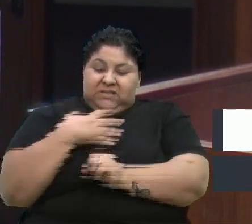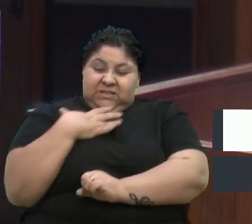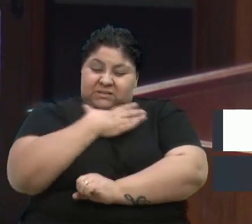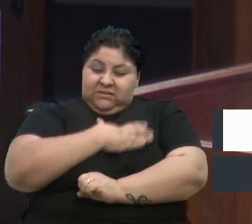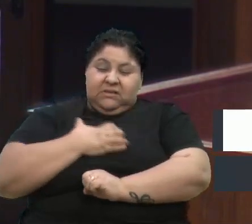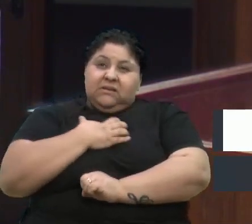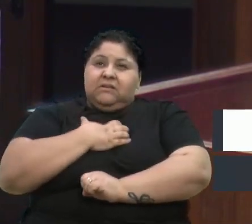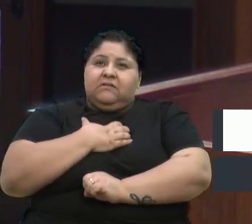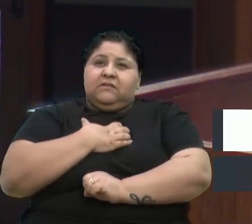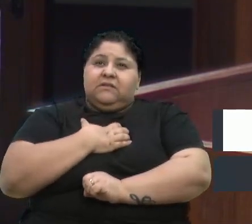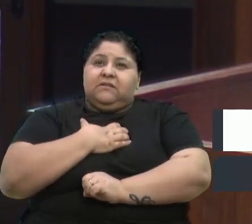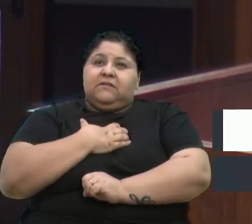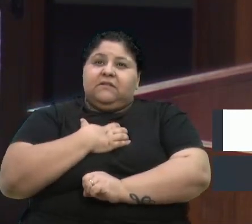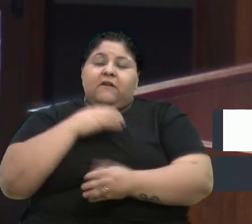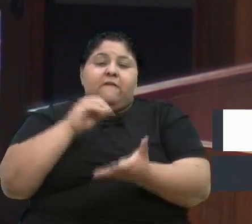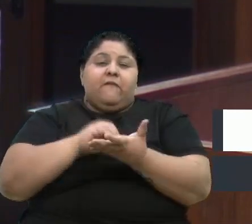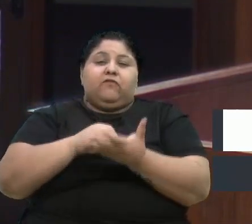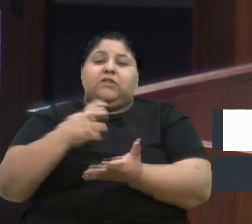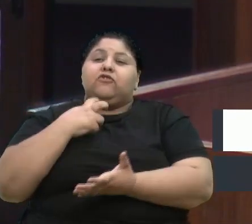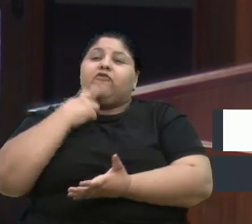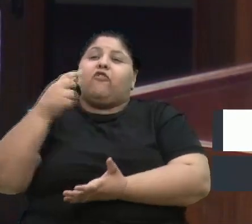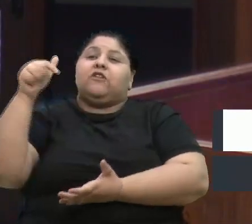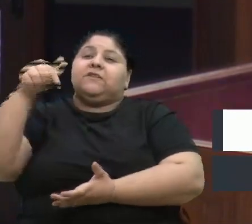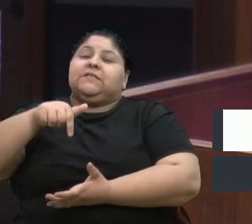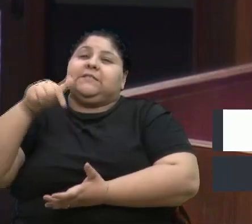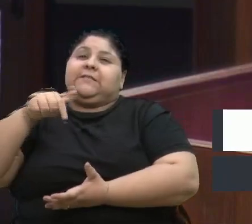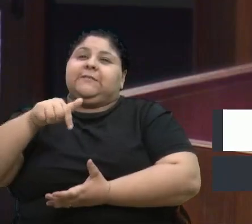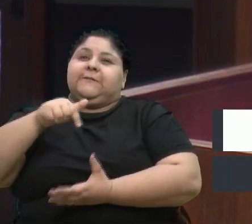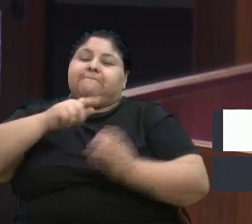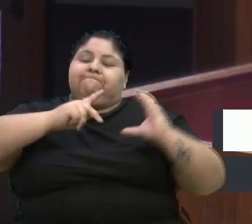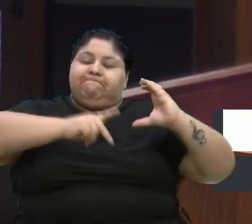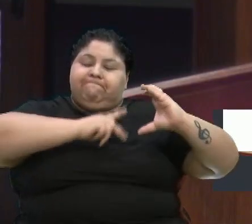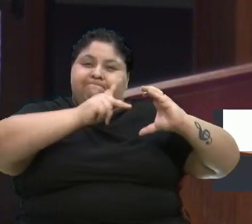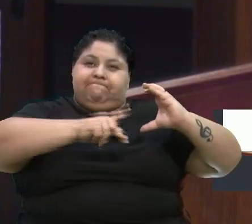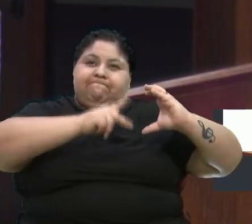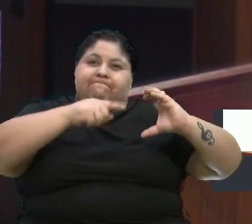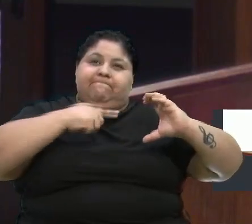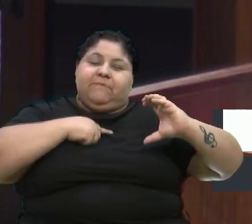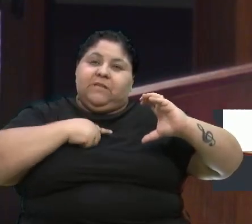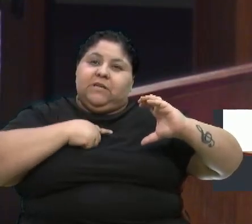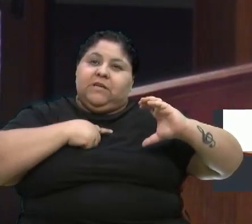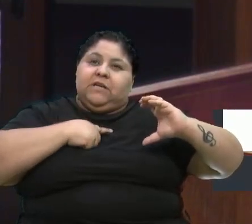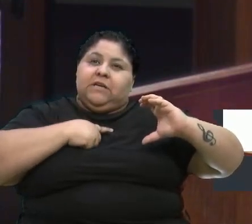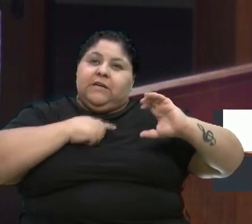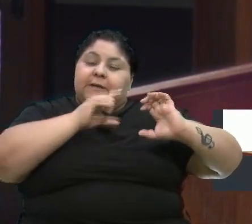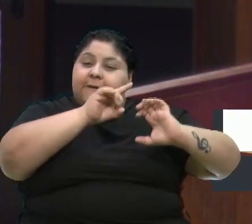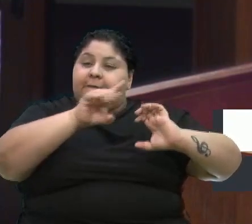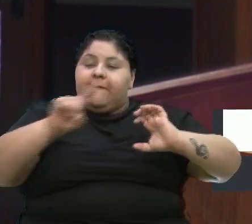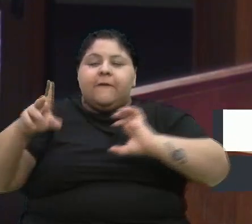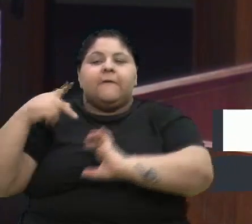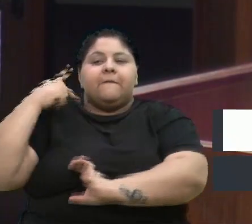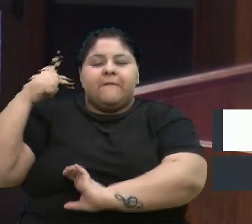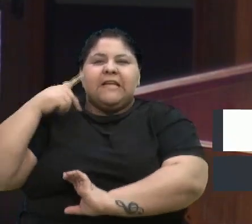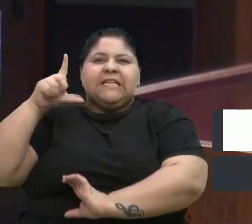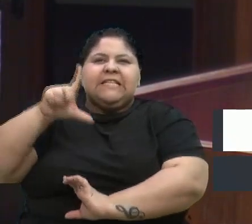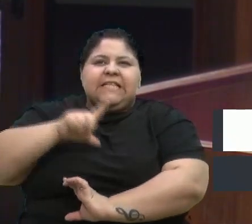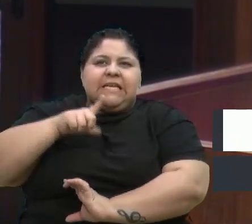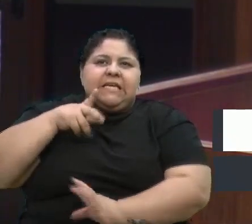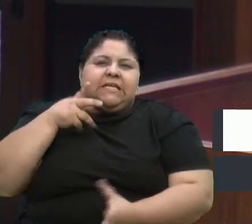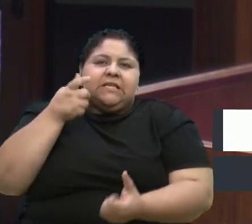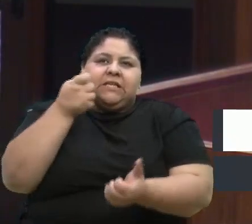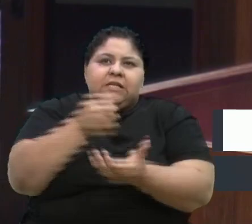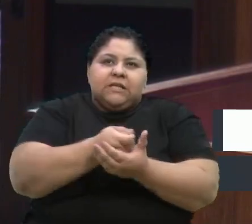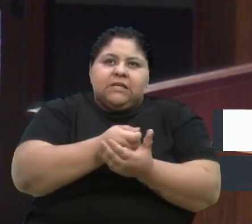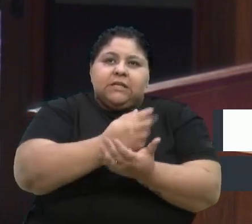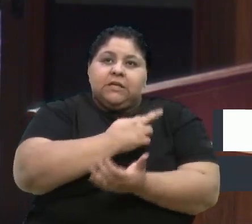vezes, sem voz aqui no Parlamento Municipal de Caxias do Sul. E eu costumo dizer que cada vereador aqui tem por obrigação